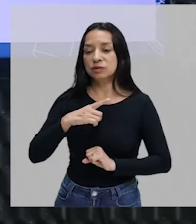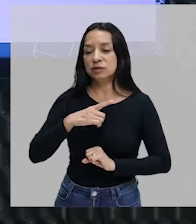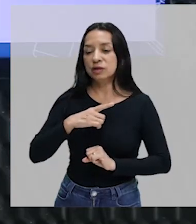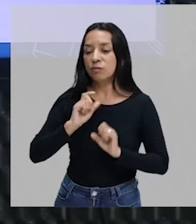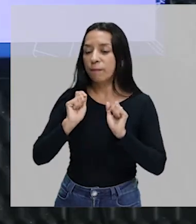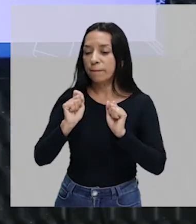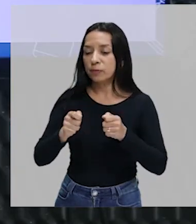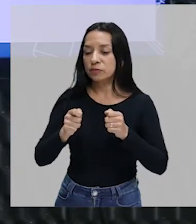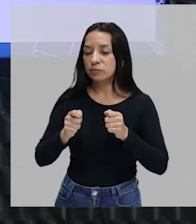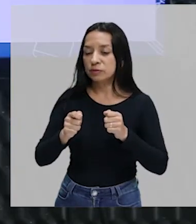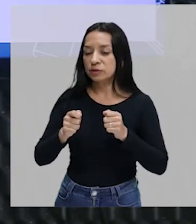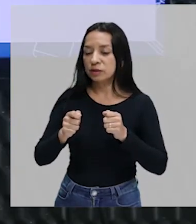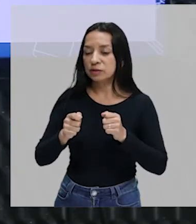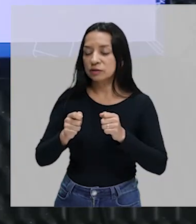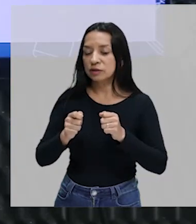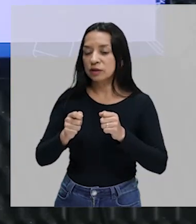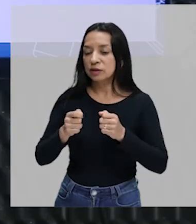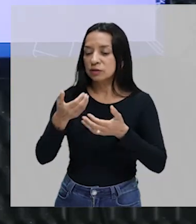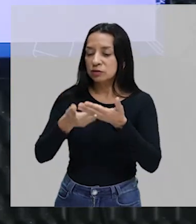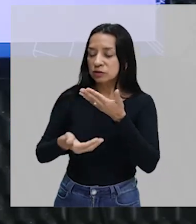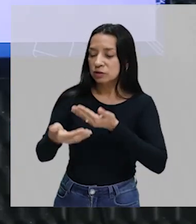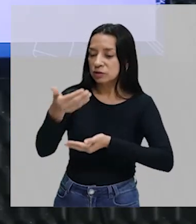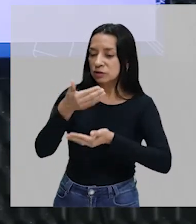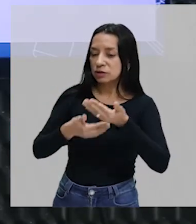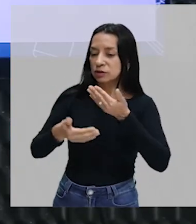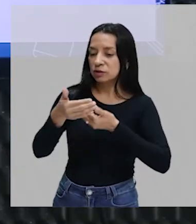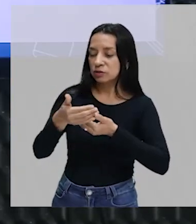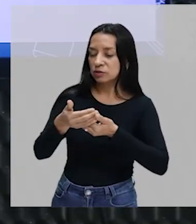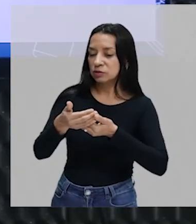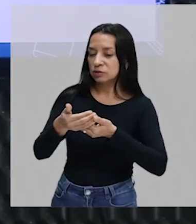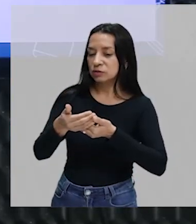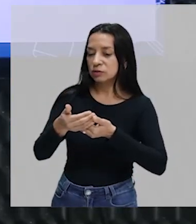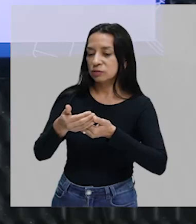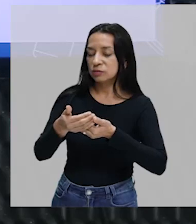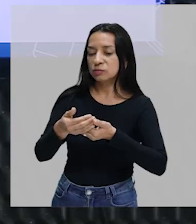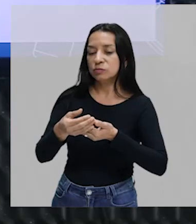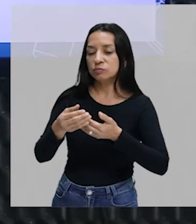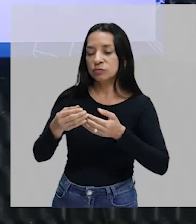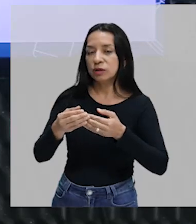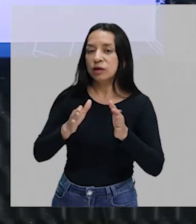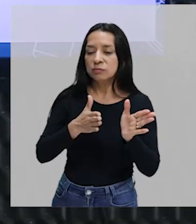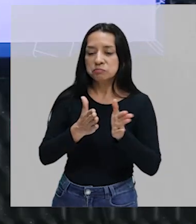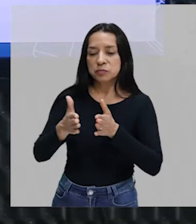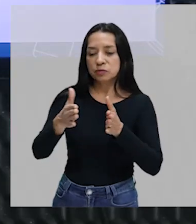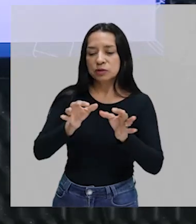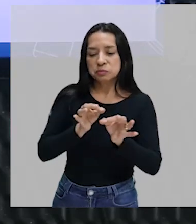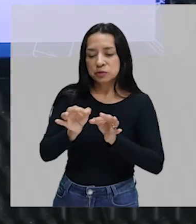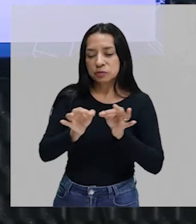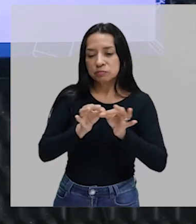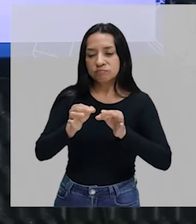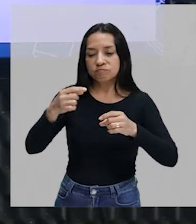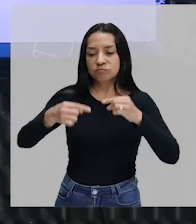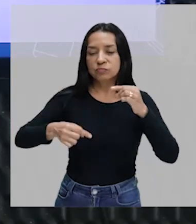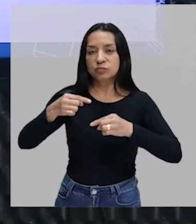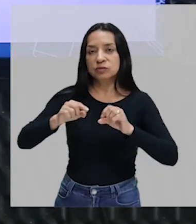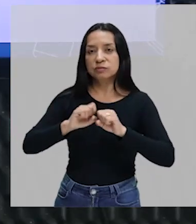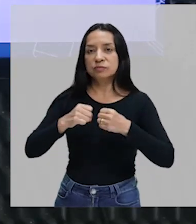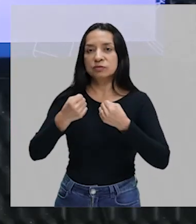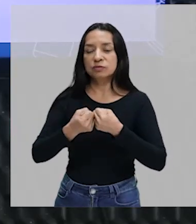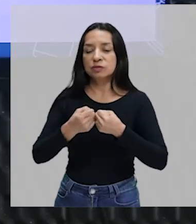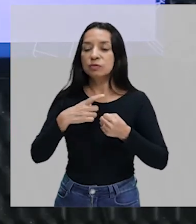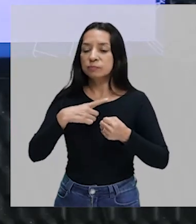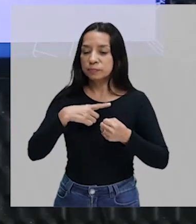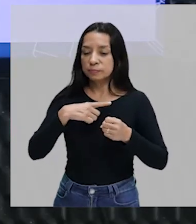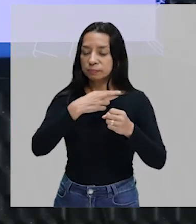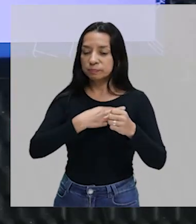de participar de forma mais decisiva e mais direta dos caminhos da política naquela sociedade onde há a